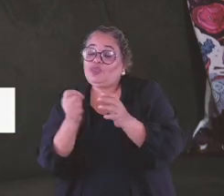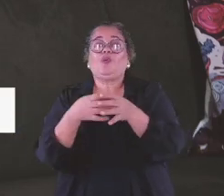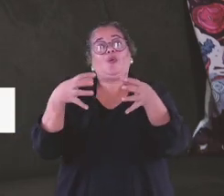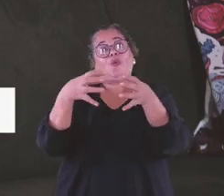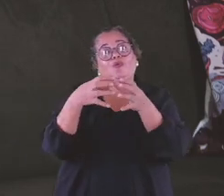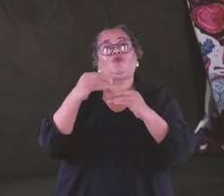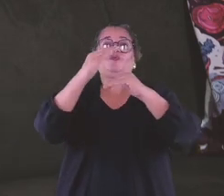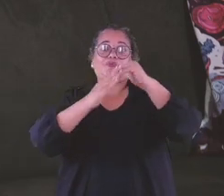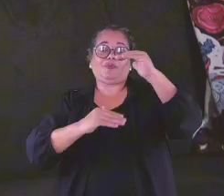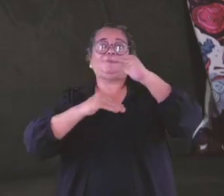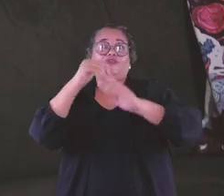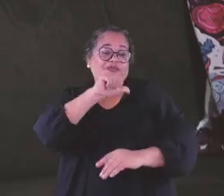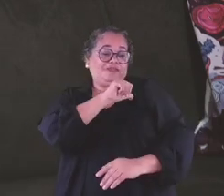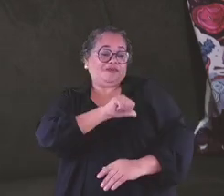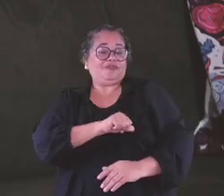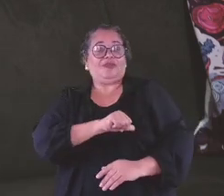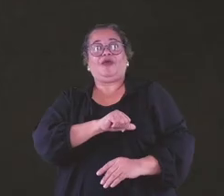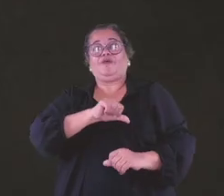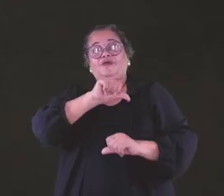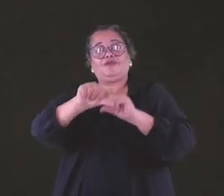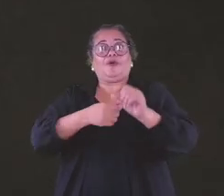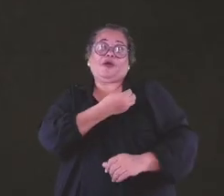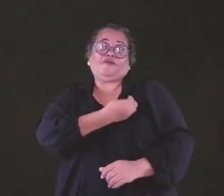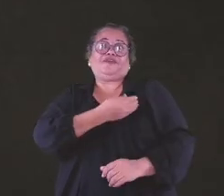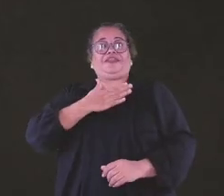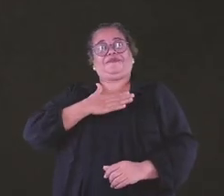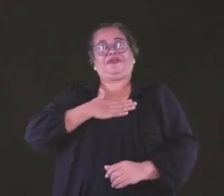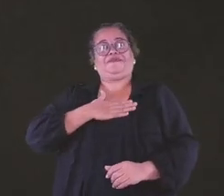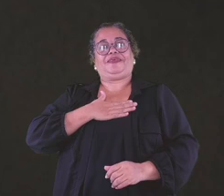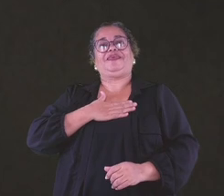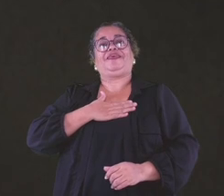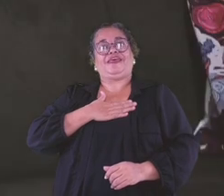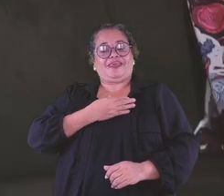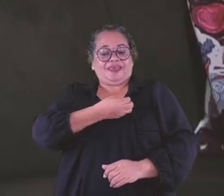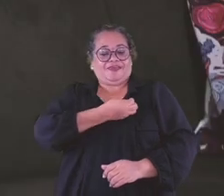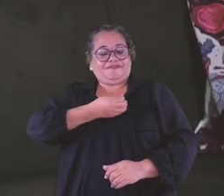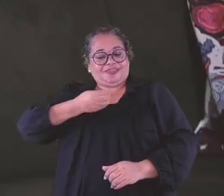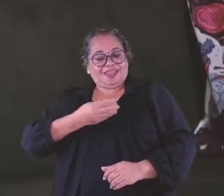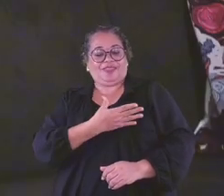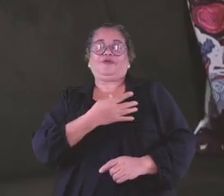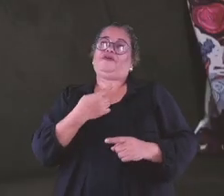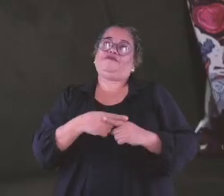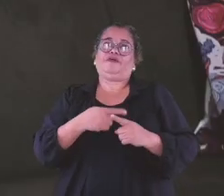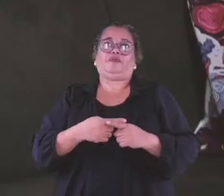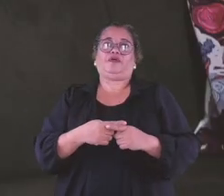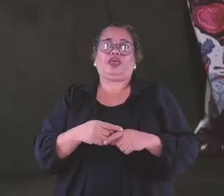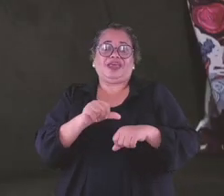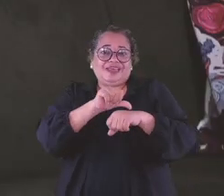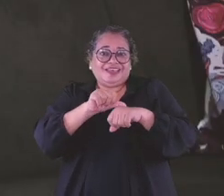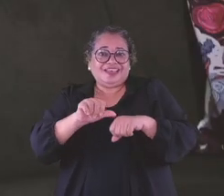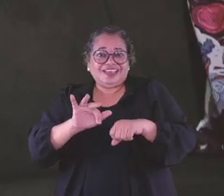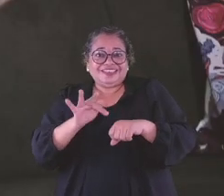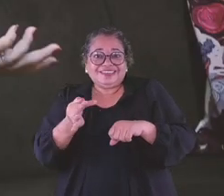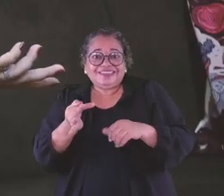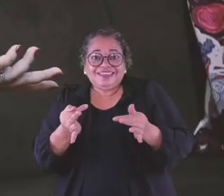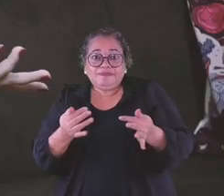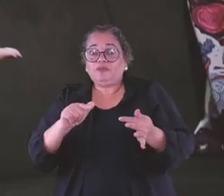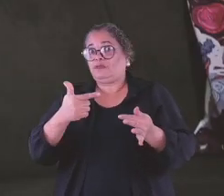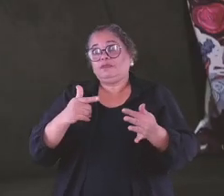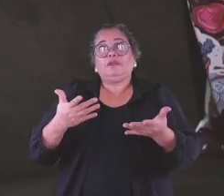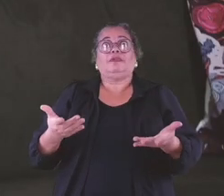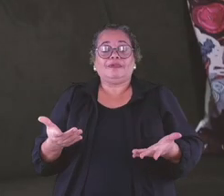do atendimento dela e de todos os outros, né? Essa cirurgia do coração significou vida, né? Eu